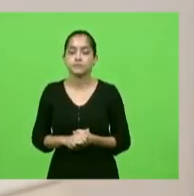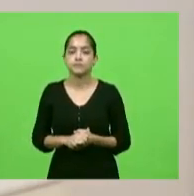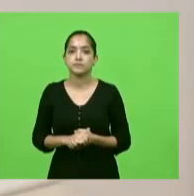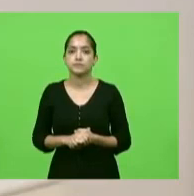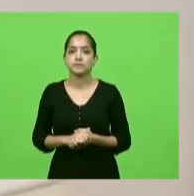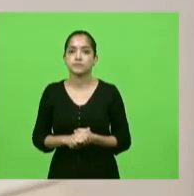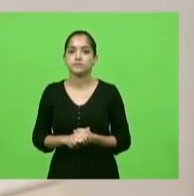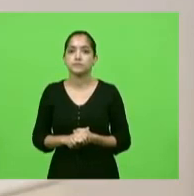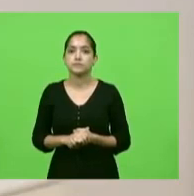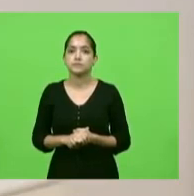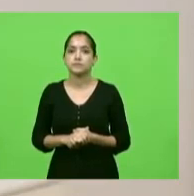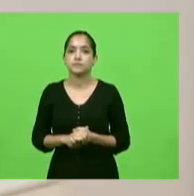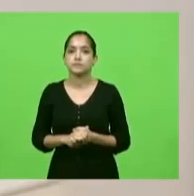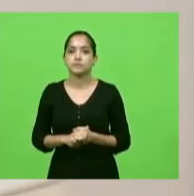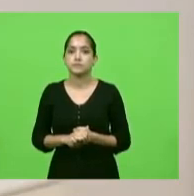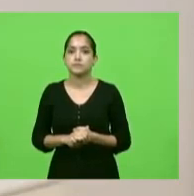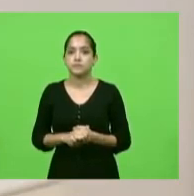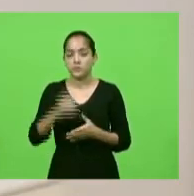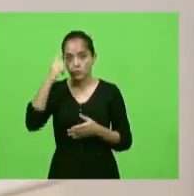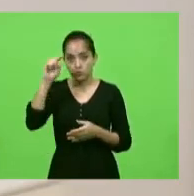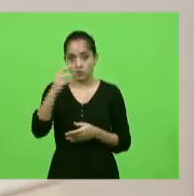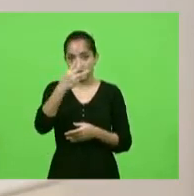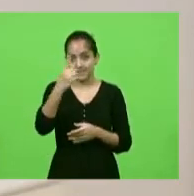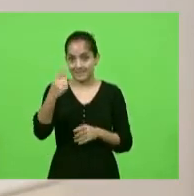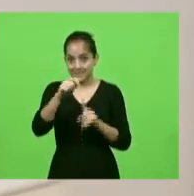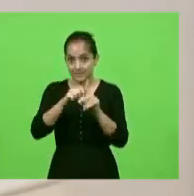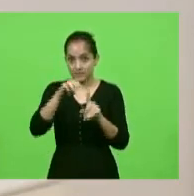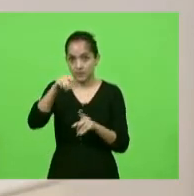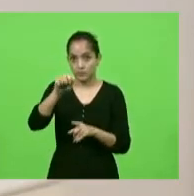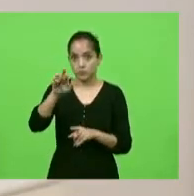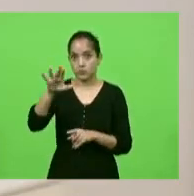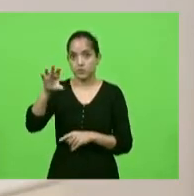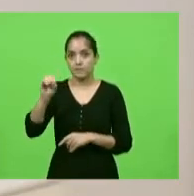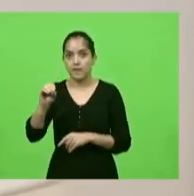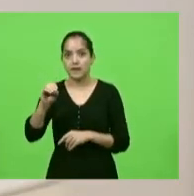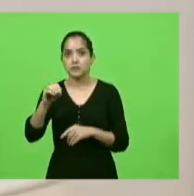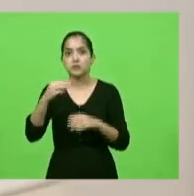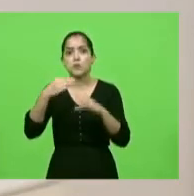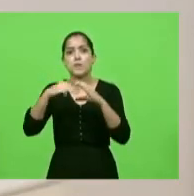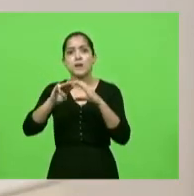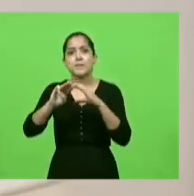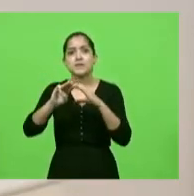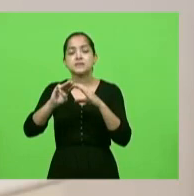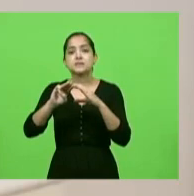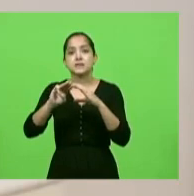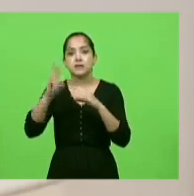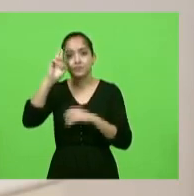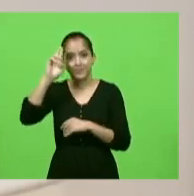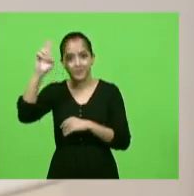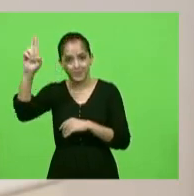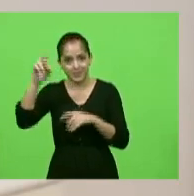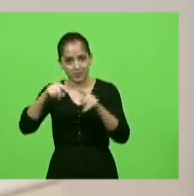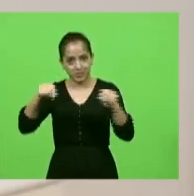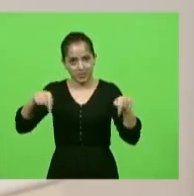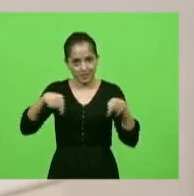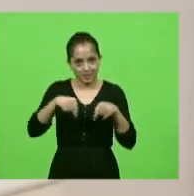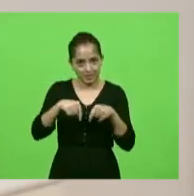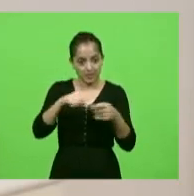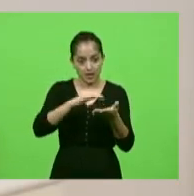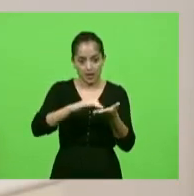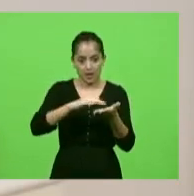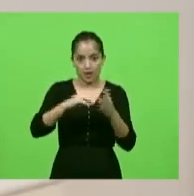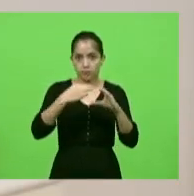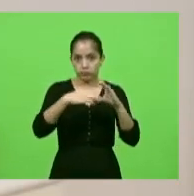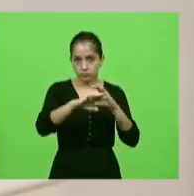doutor Adircelli, no dia 31 de março, tem uma mensagem enviada pela minha chefe de gabinete ao secretário. Ela